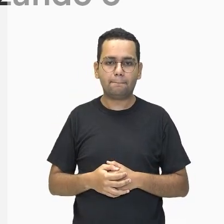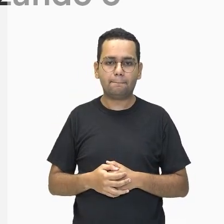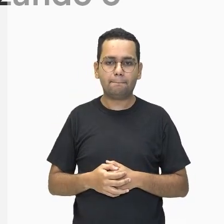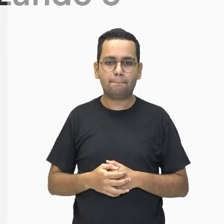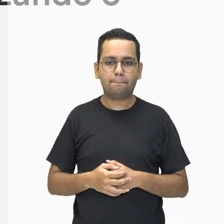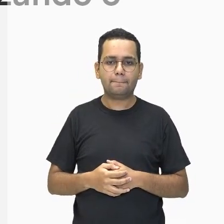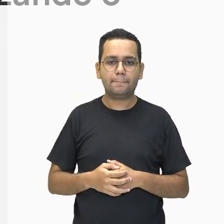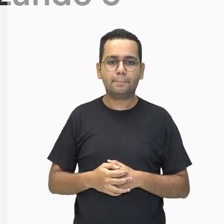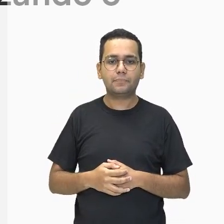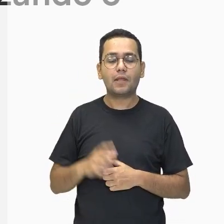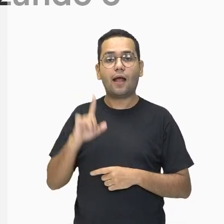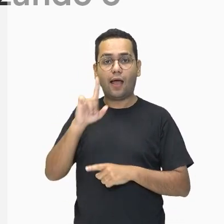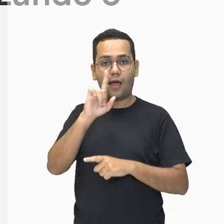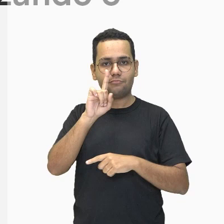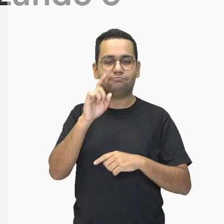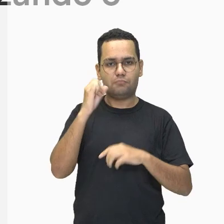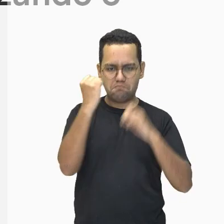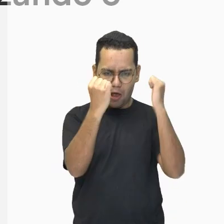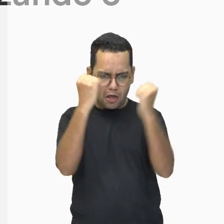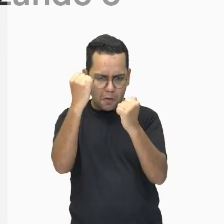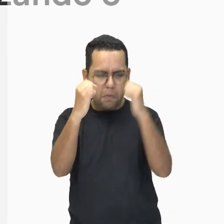assassinaram cerca de